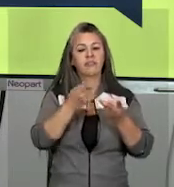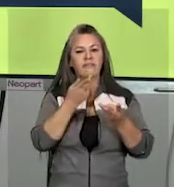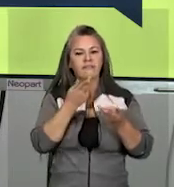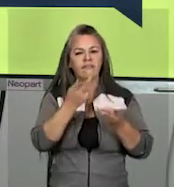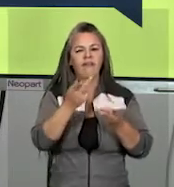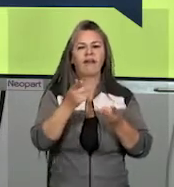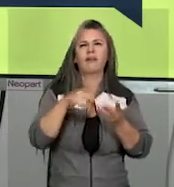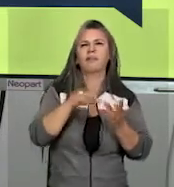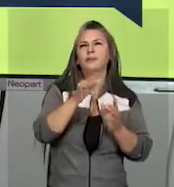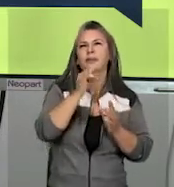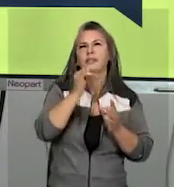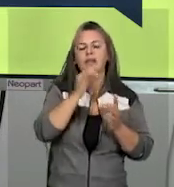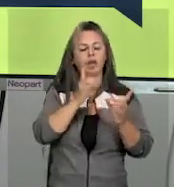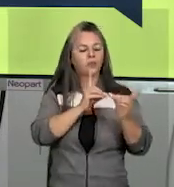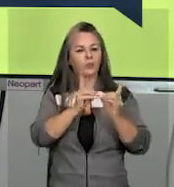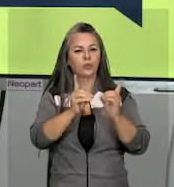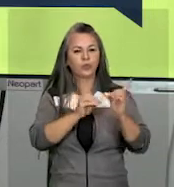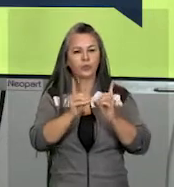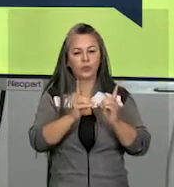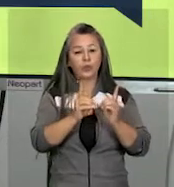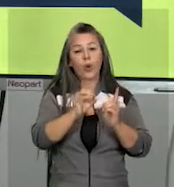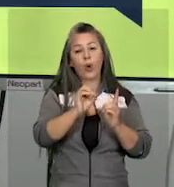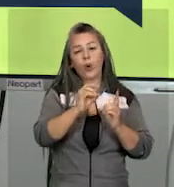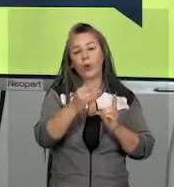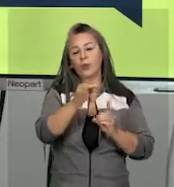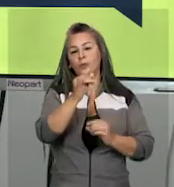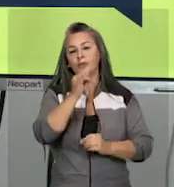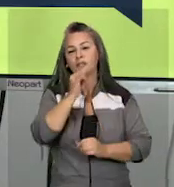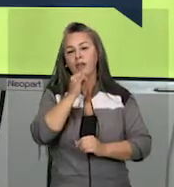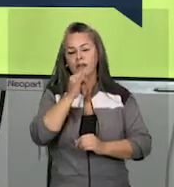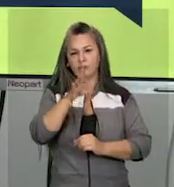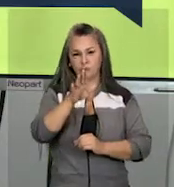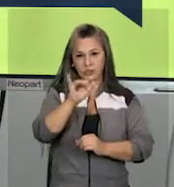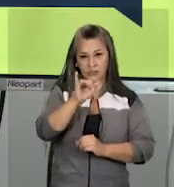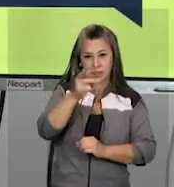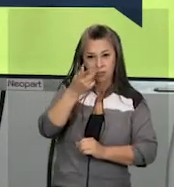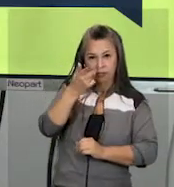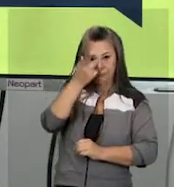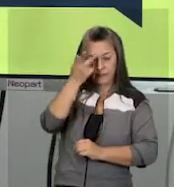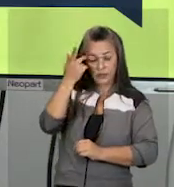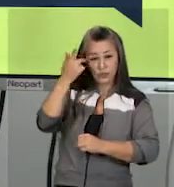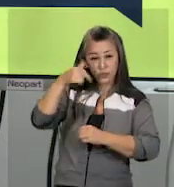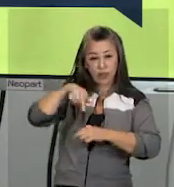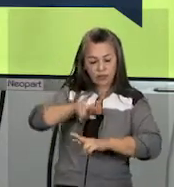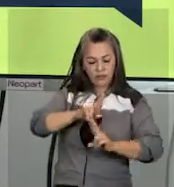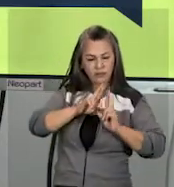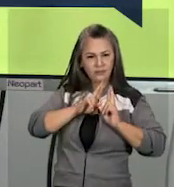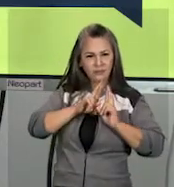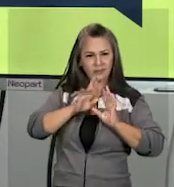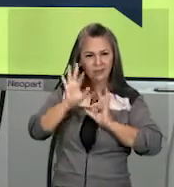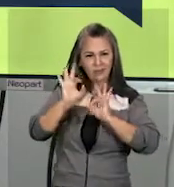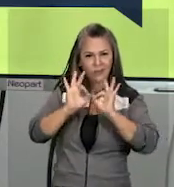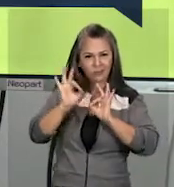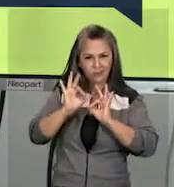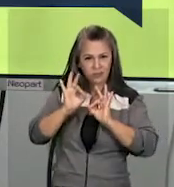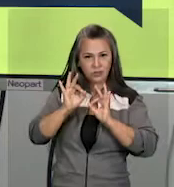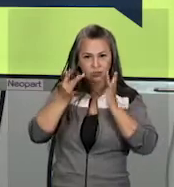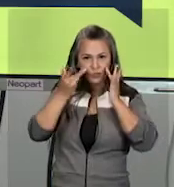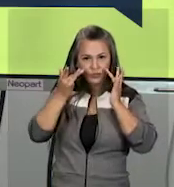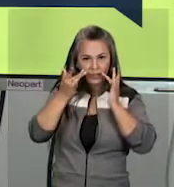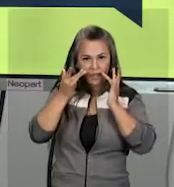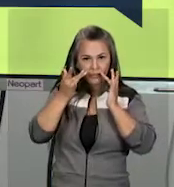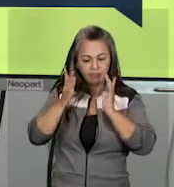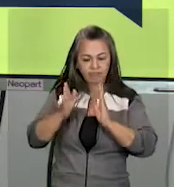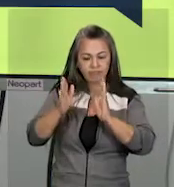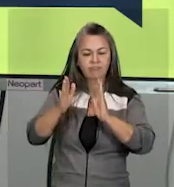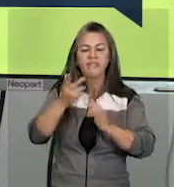rubricas. O que é uma indicação cênica? É quando o diretor do teatro, quem escreveu o teatro, que está coordenando a encenação da peça,